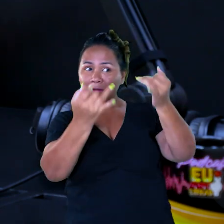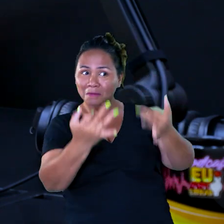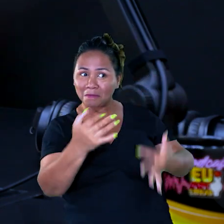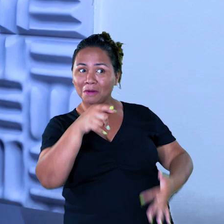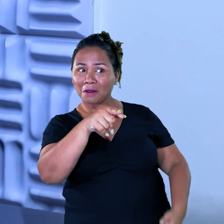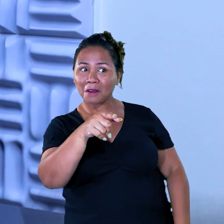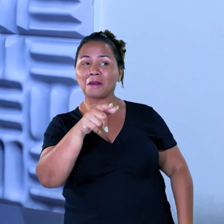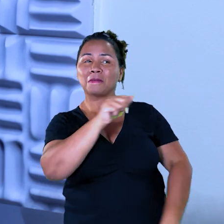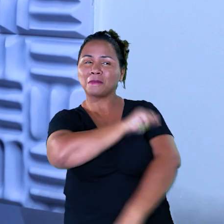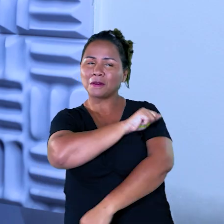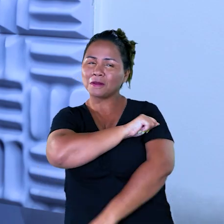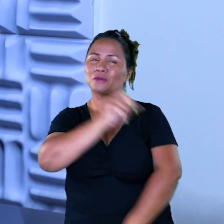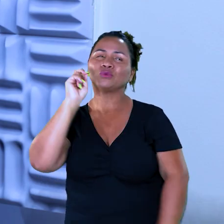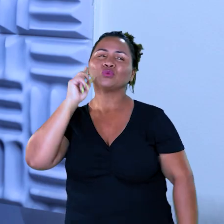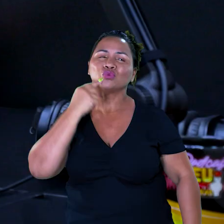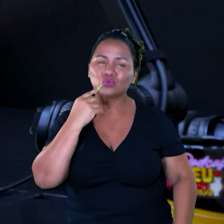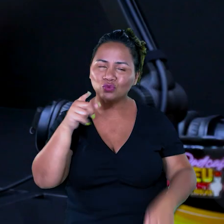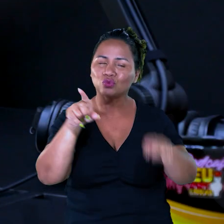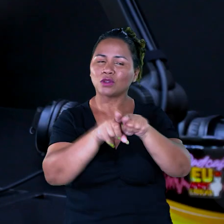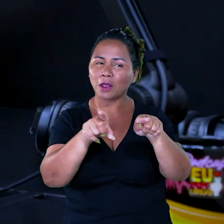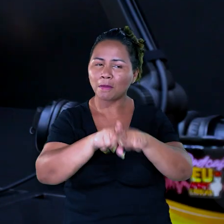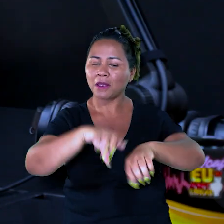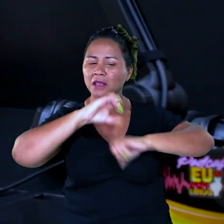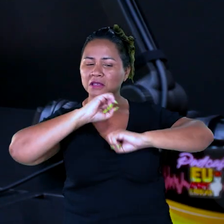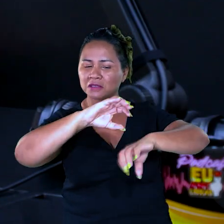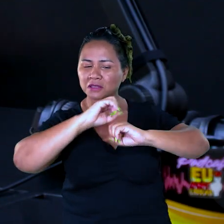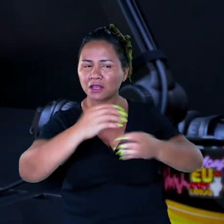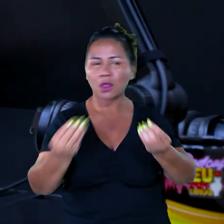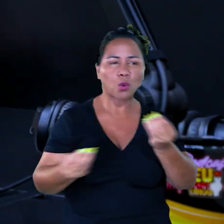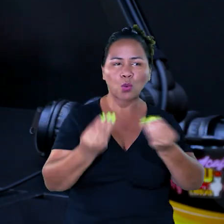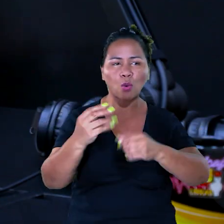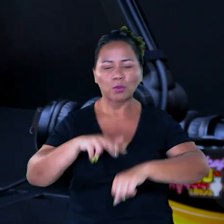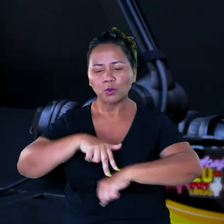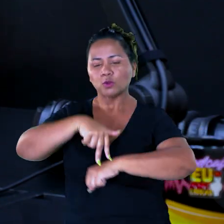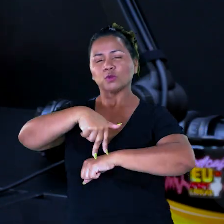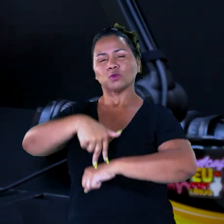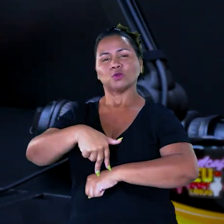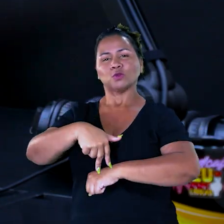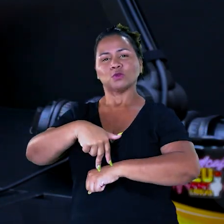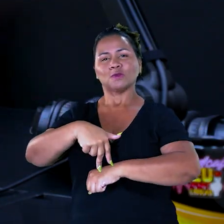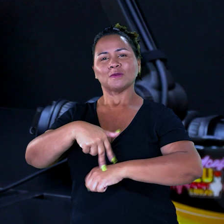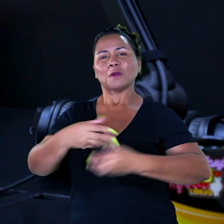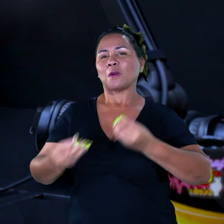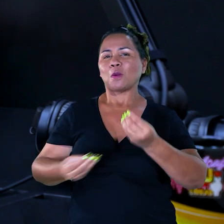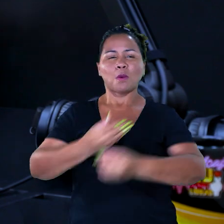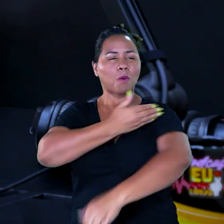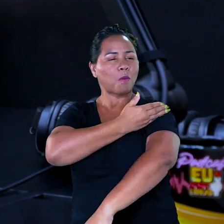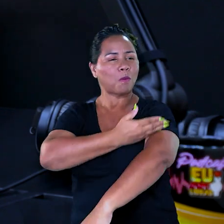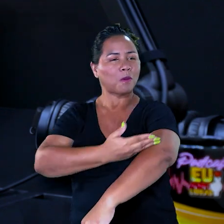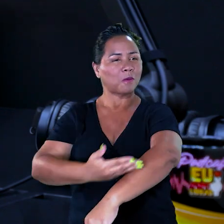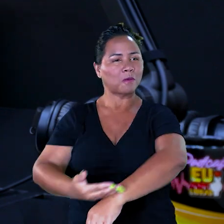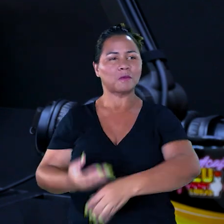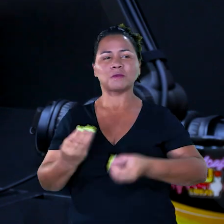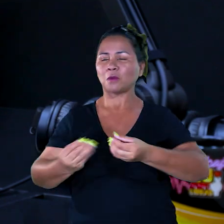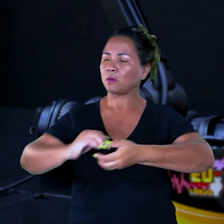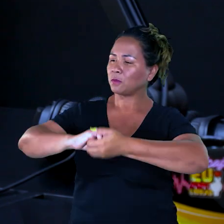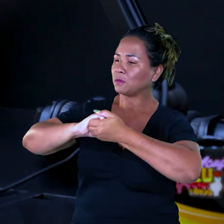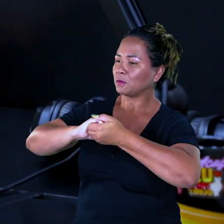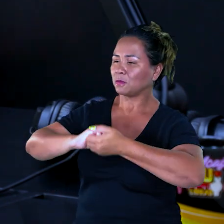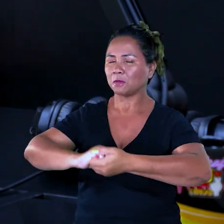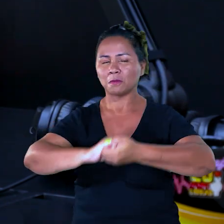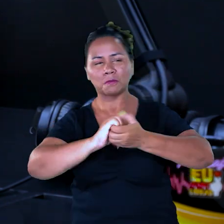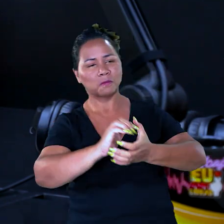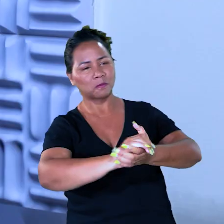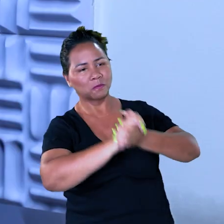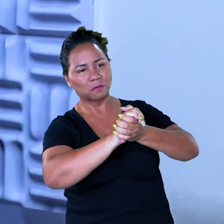falar, como eles Até falam com as isso? pessoas, né? Nossa, que legal. A questão de saudação, a questão de como ele conhecer